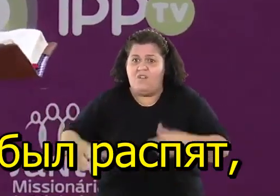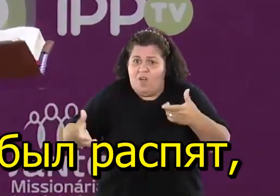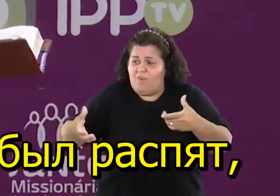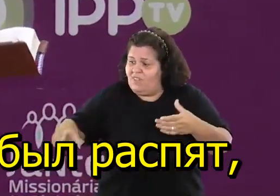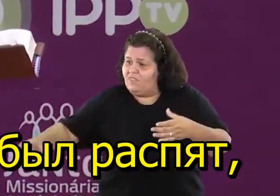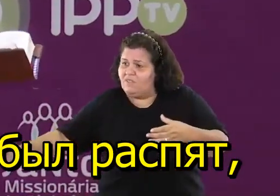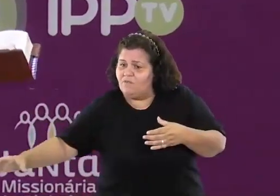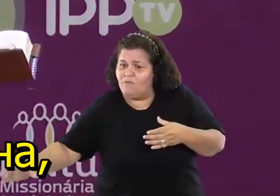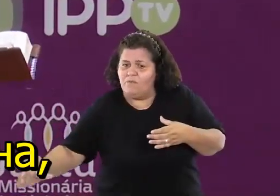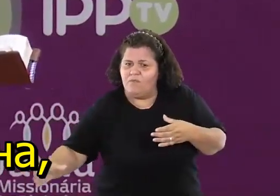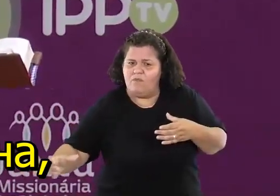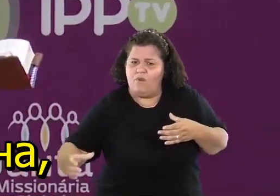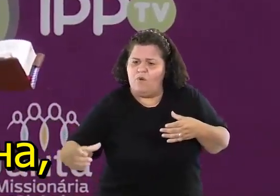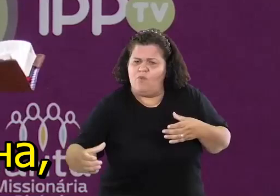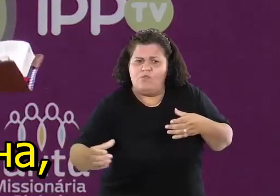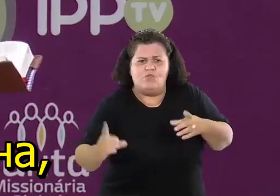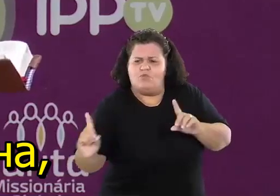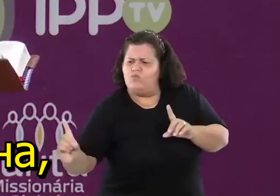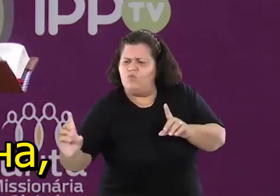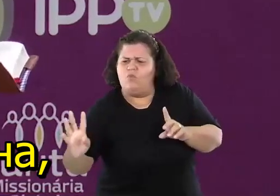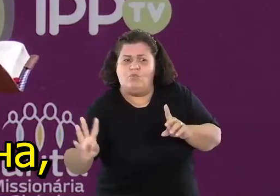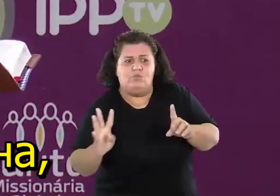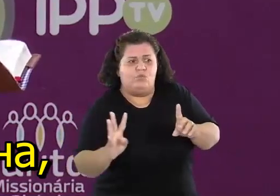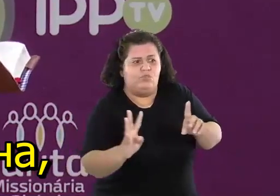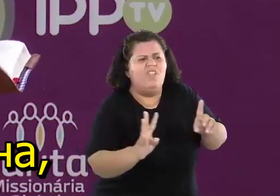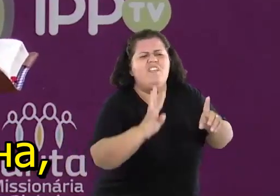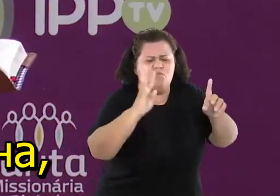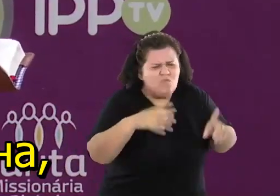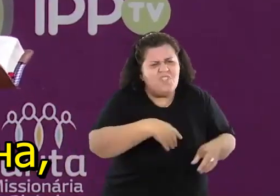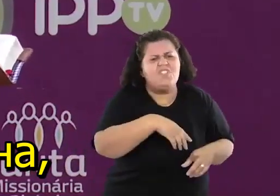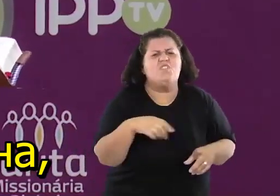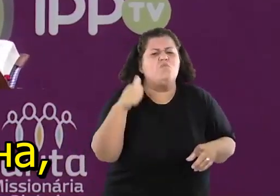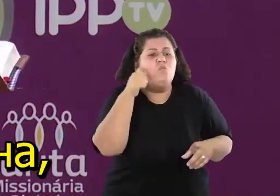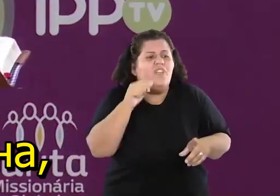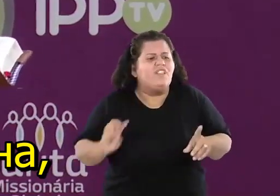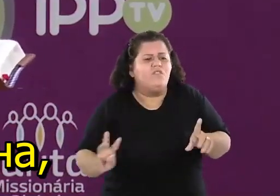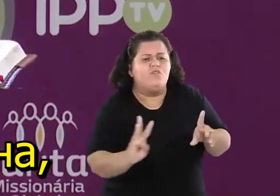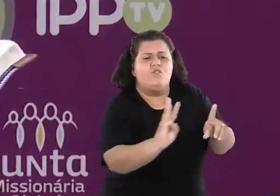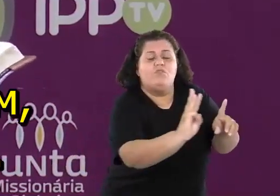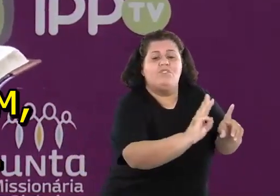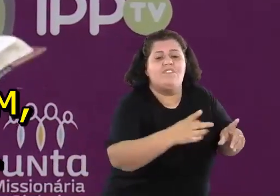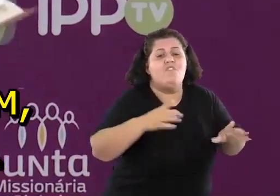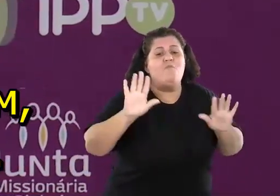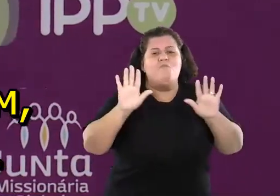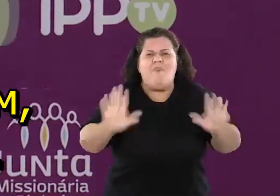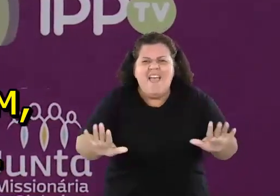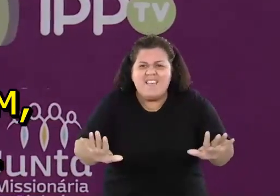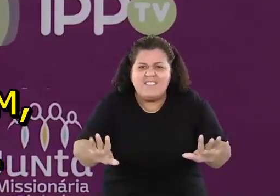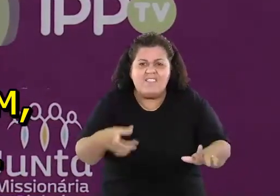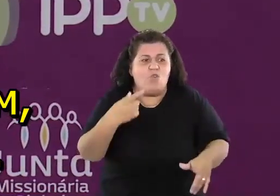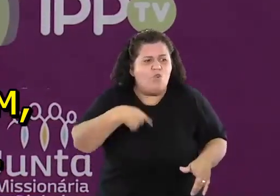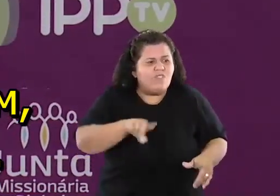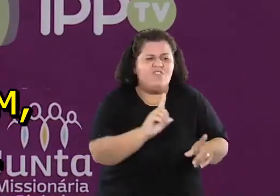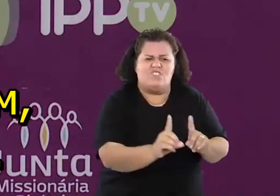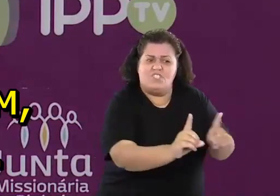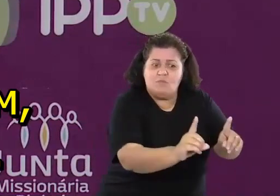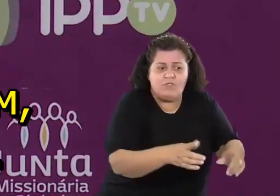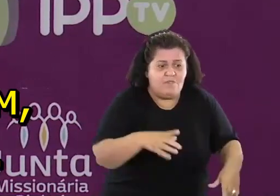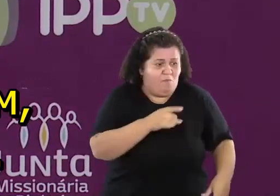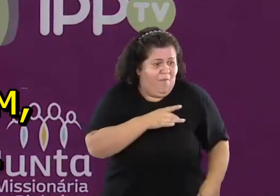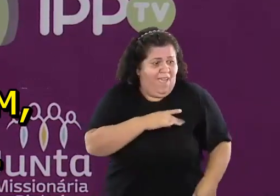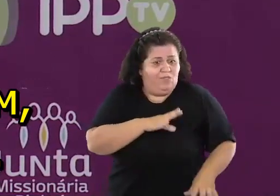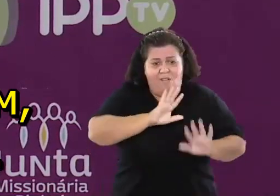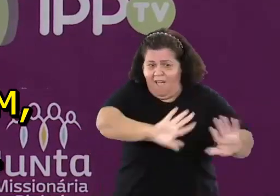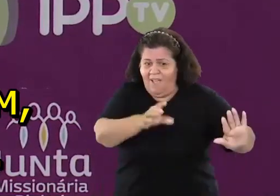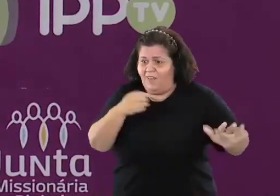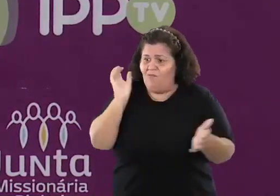foi crucificado, os discípulos se acovardaram e fugiram, exceto João. Mas essas mulheres estão lá, quando